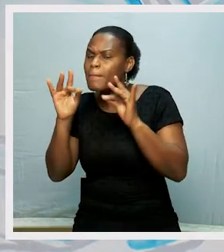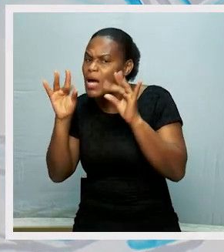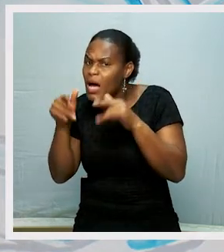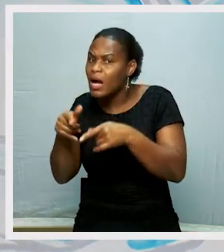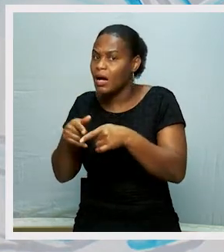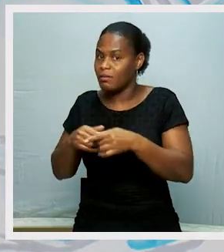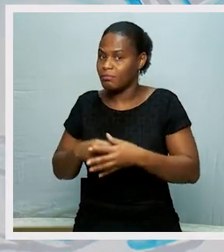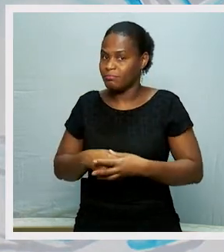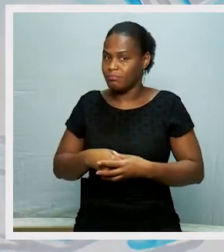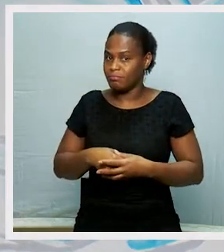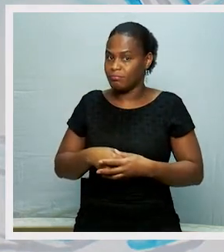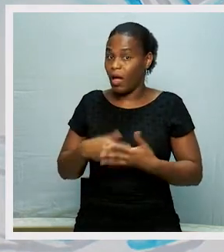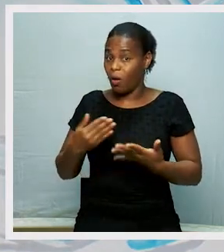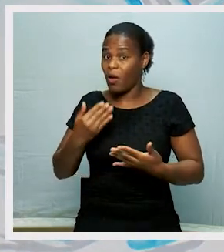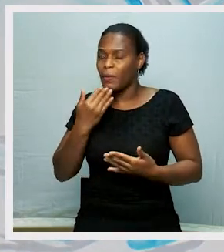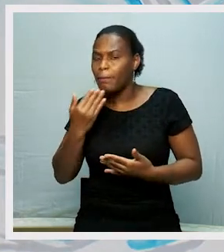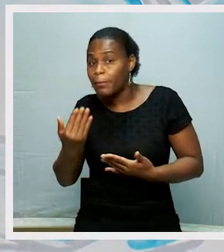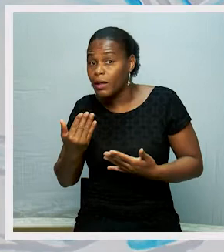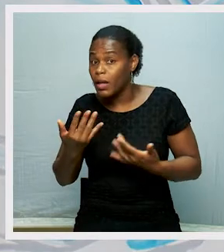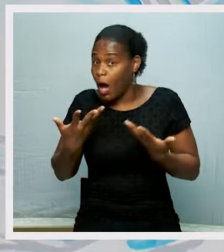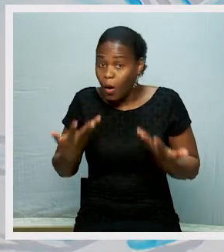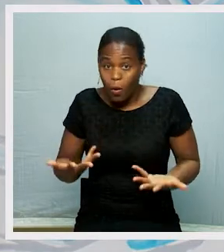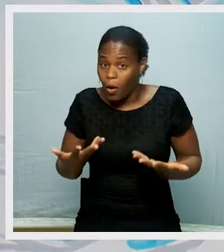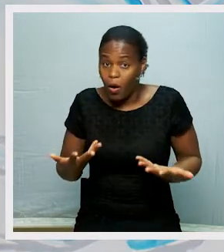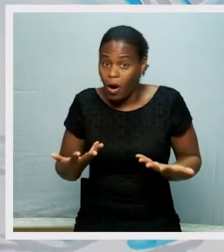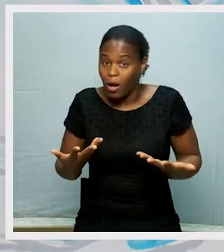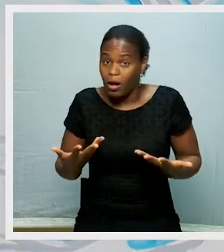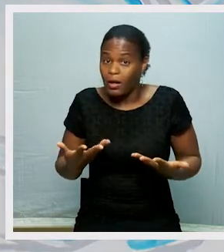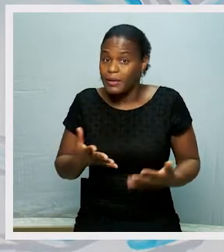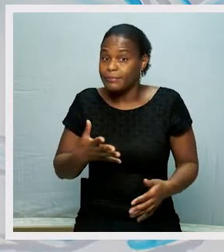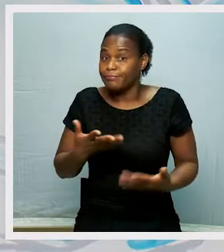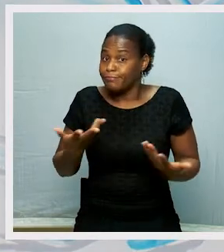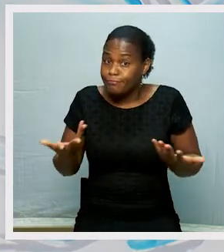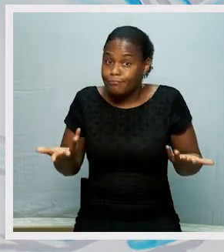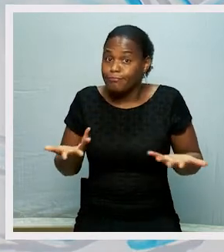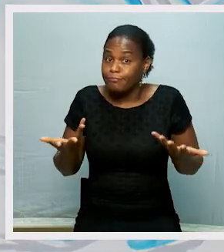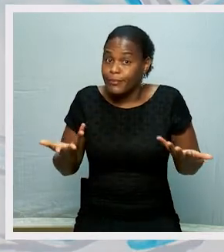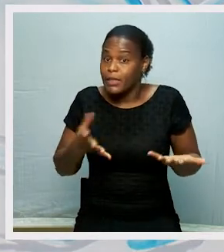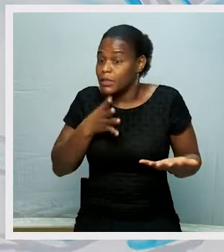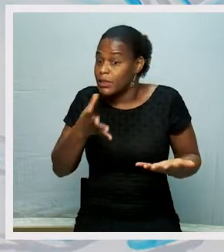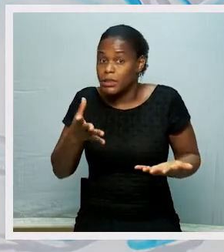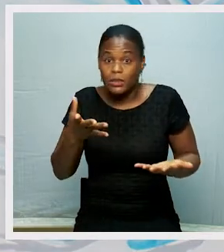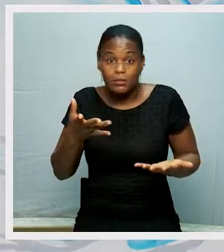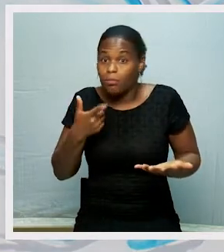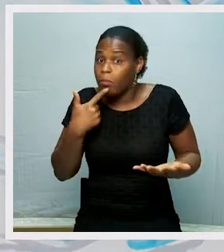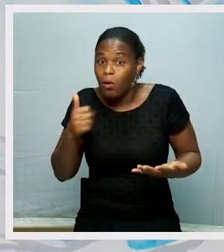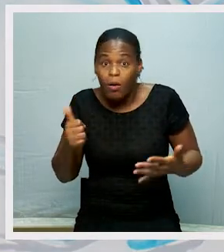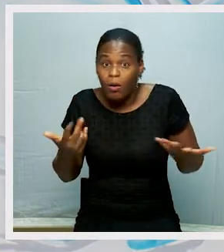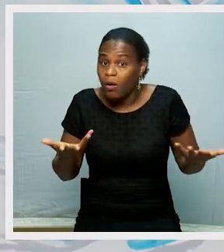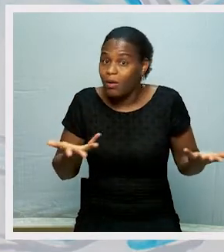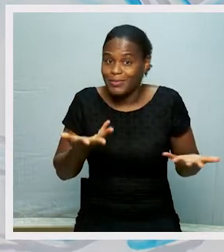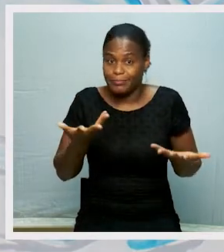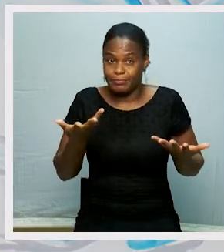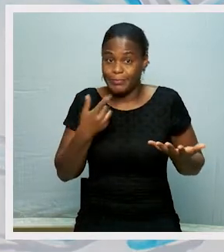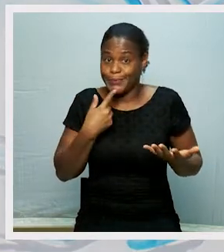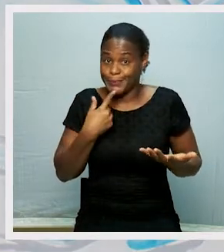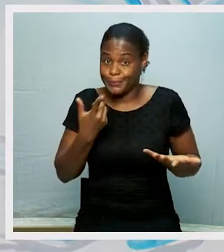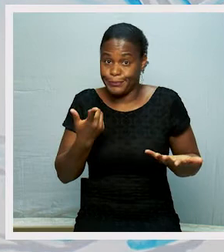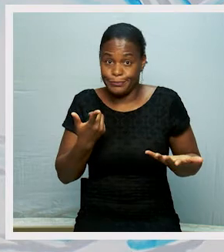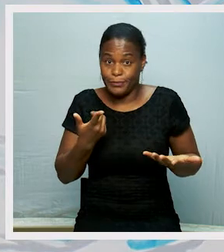Está a fazer um pedido, mas este pedido, neste momento, quase podemos dizer que é um pouquinho... Não serve para...